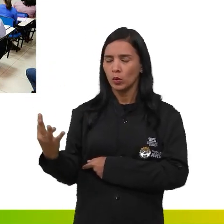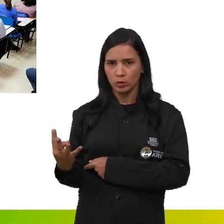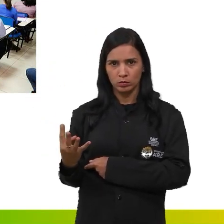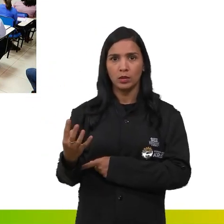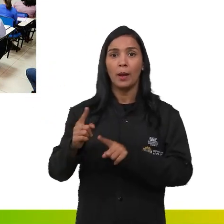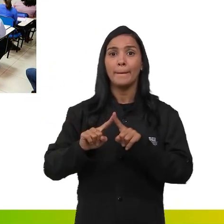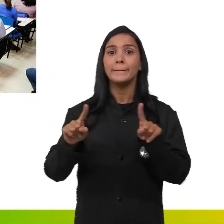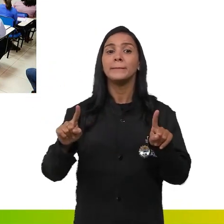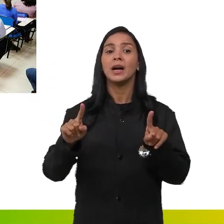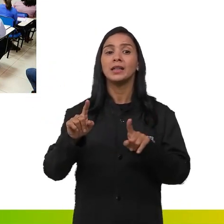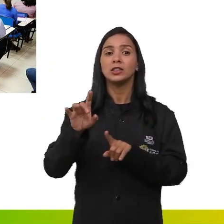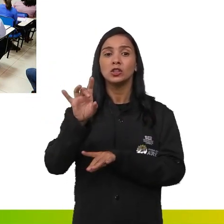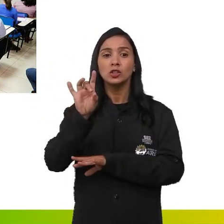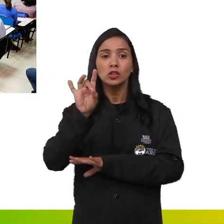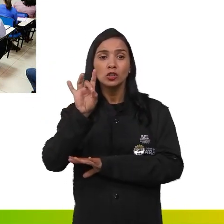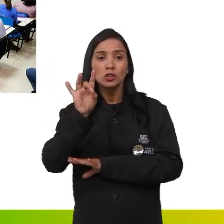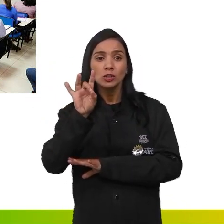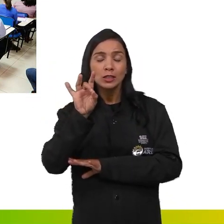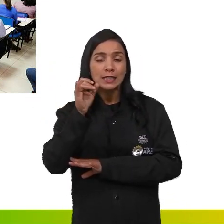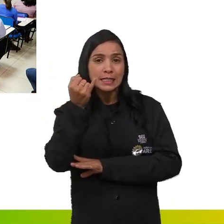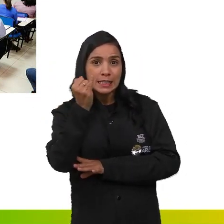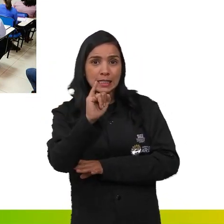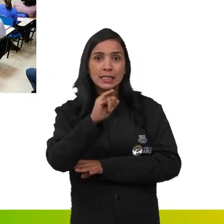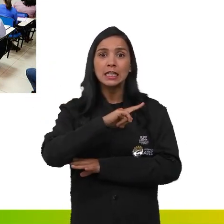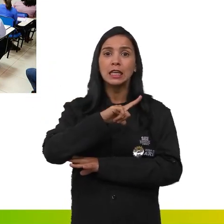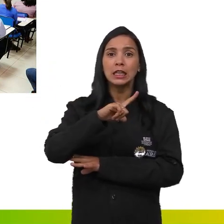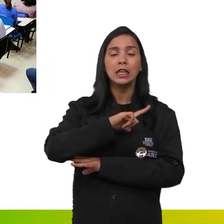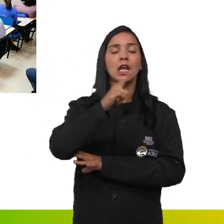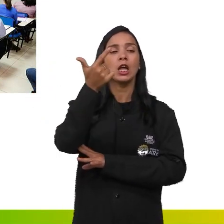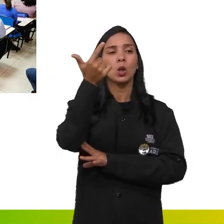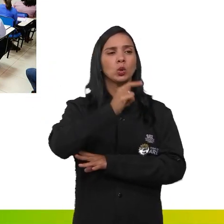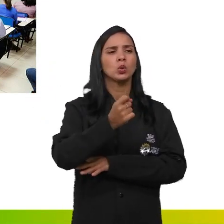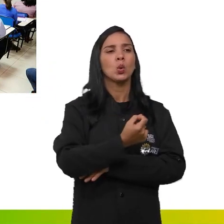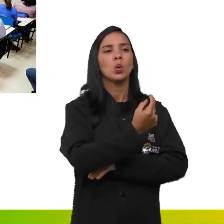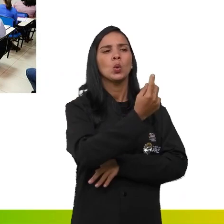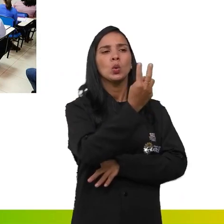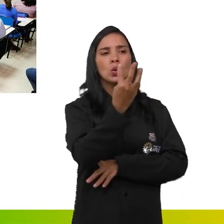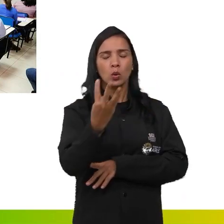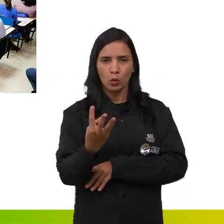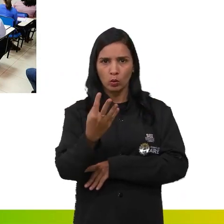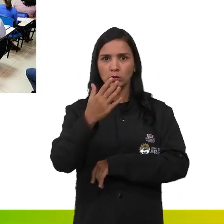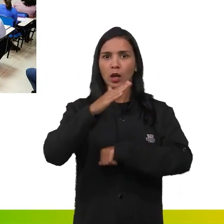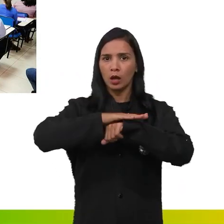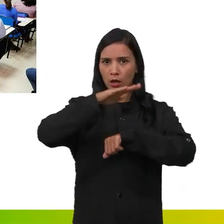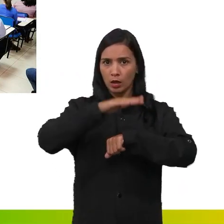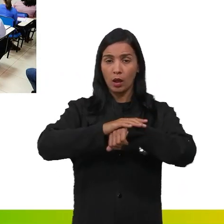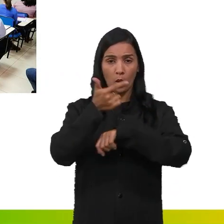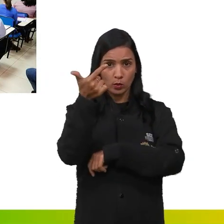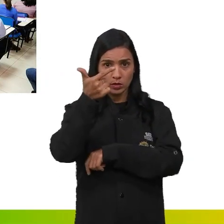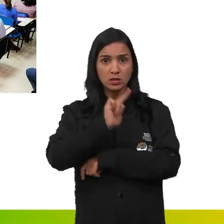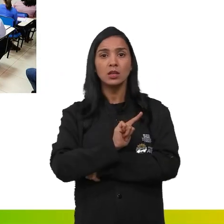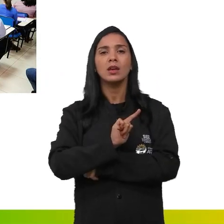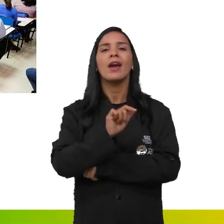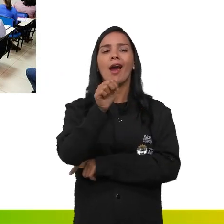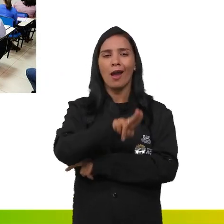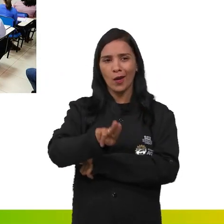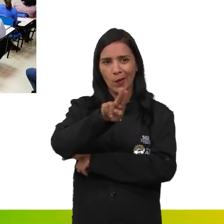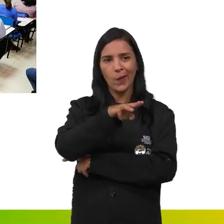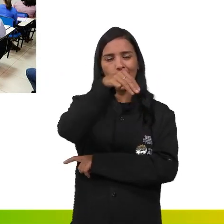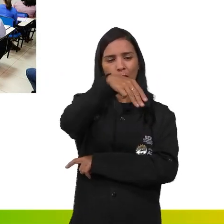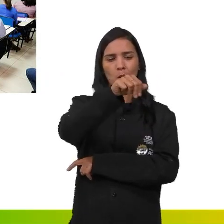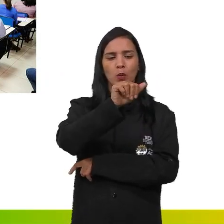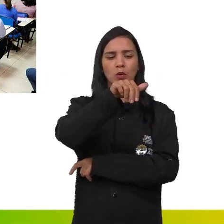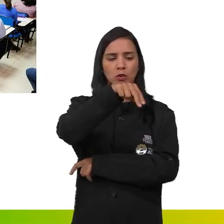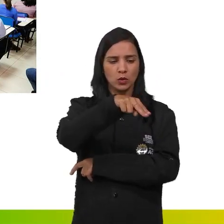em todos os casos que você conseguir fazer a contagem, digamos assim, do